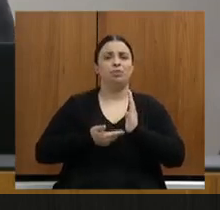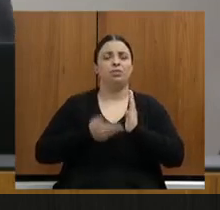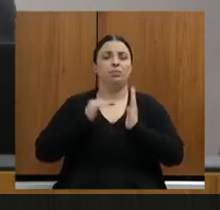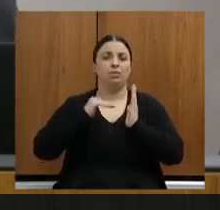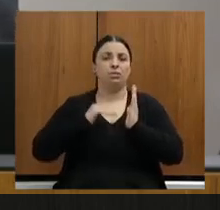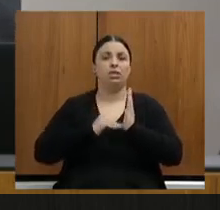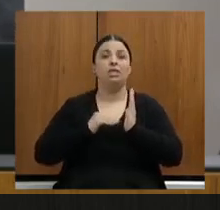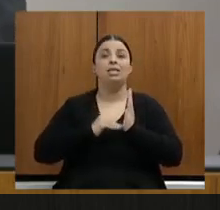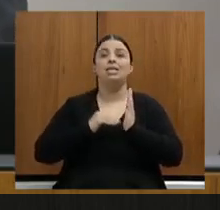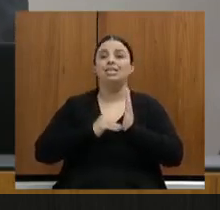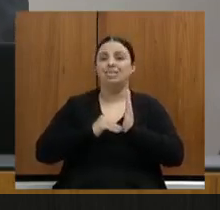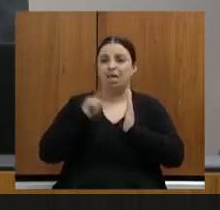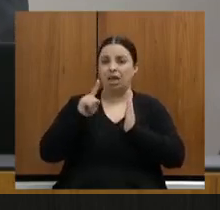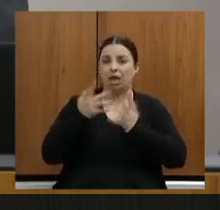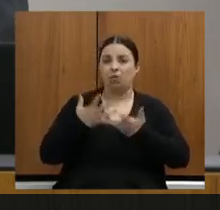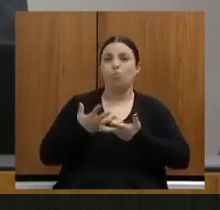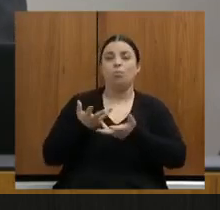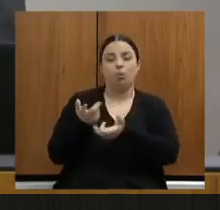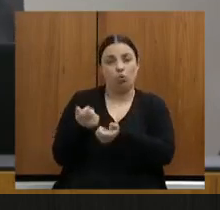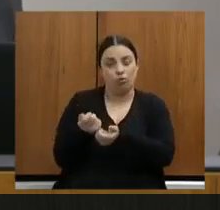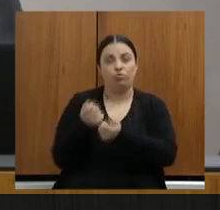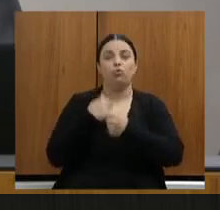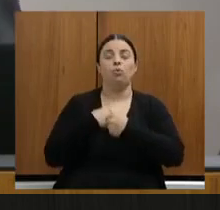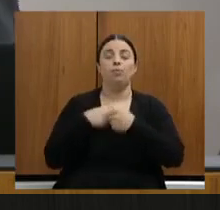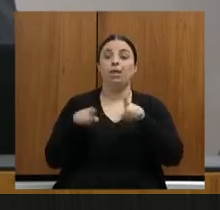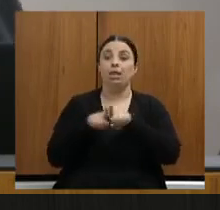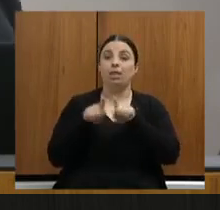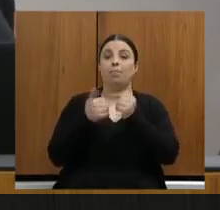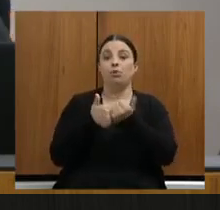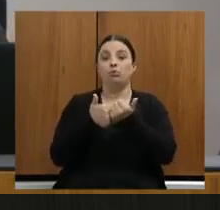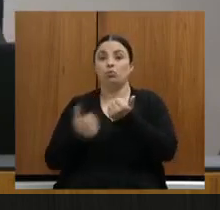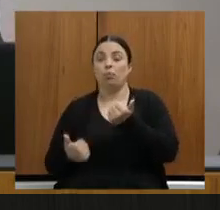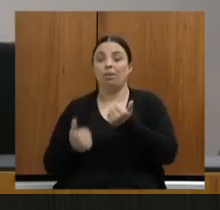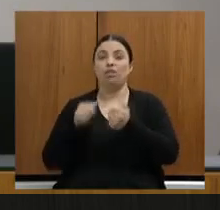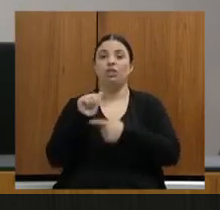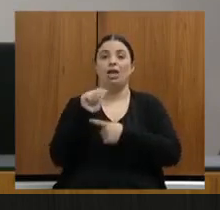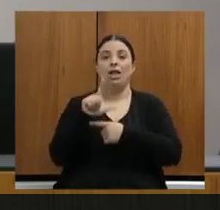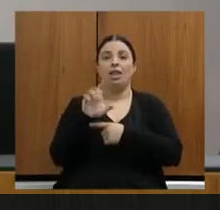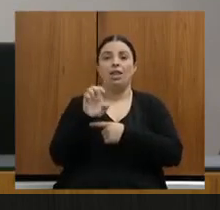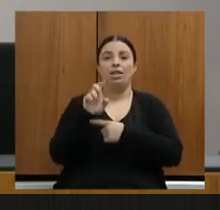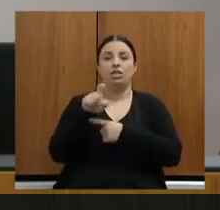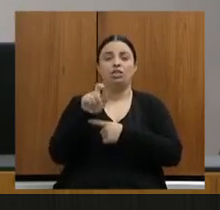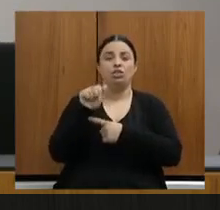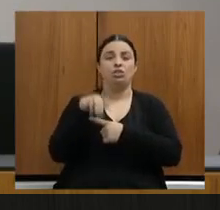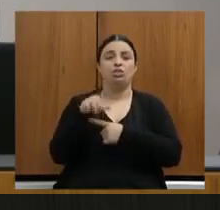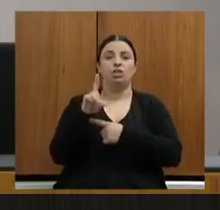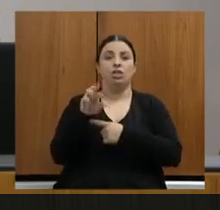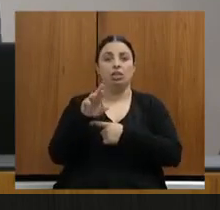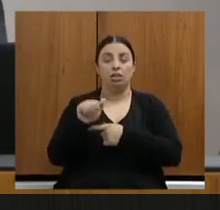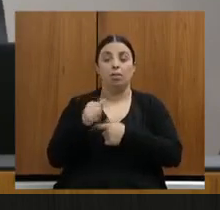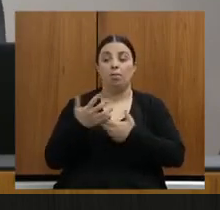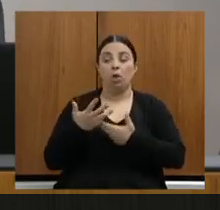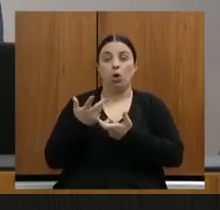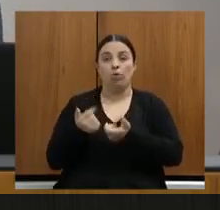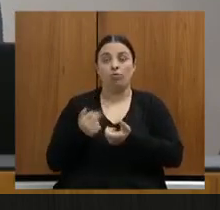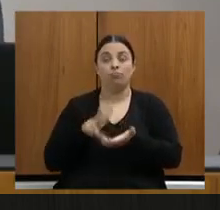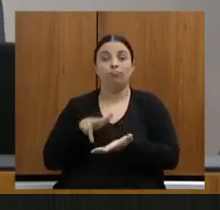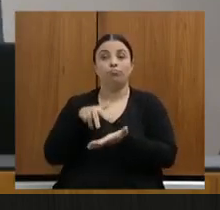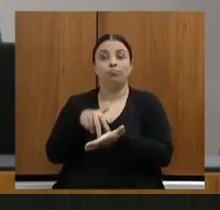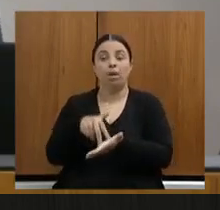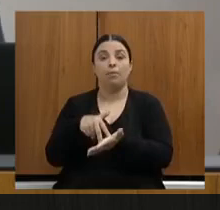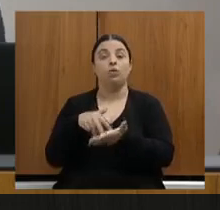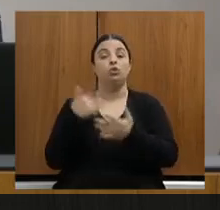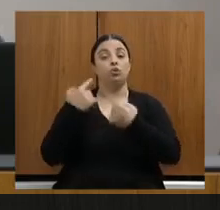o suplente ao Senado Alexandre Silveira para discutirmos a segurança pública de Minas Gerais